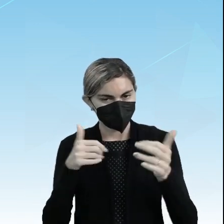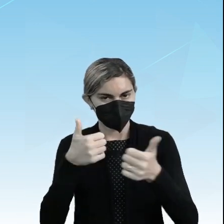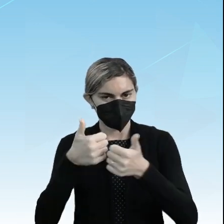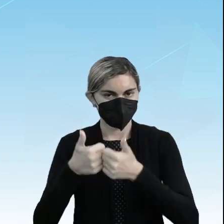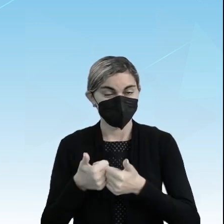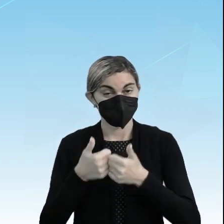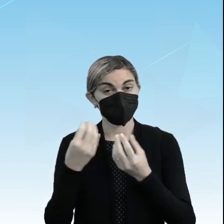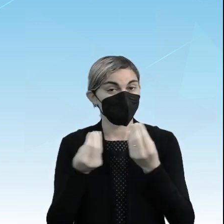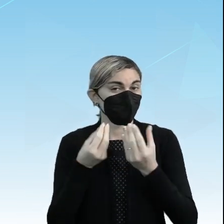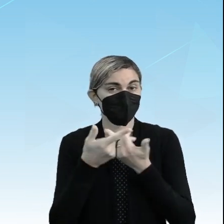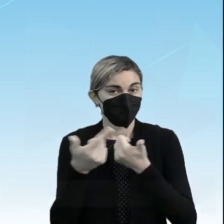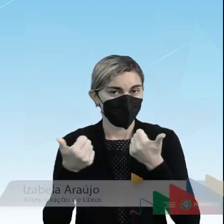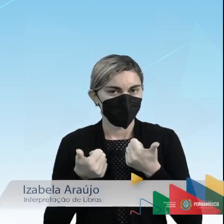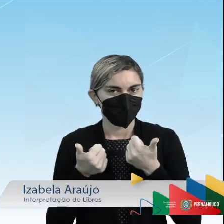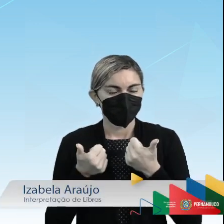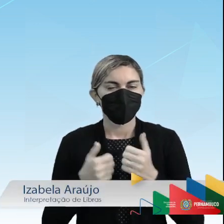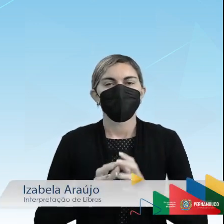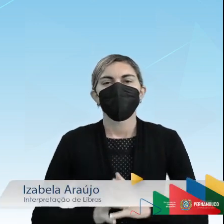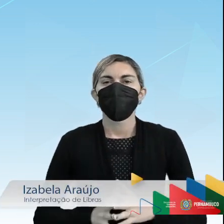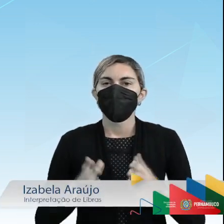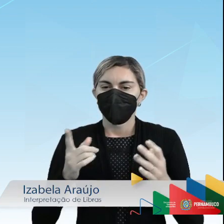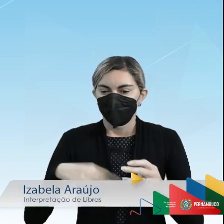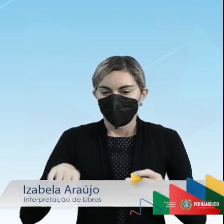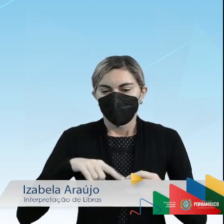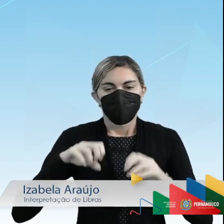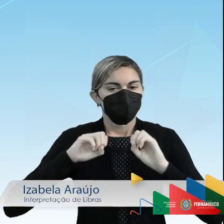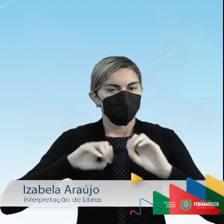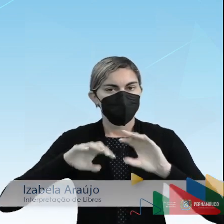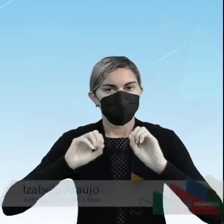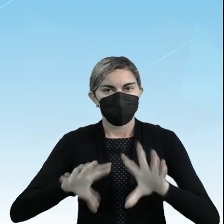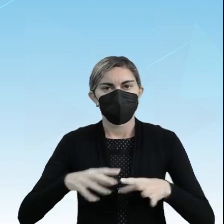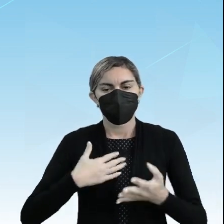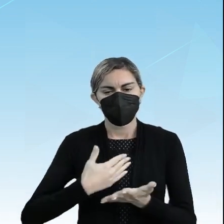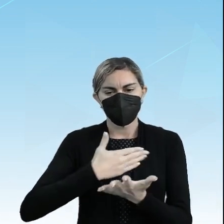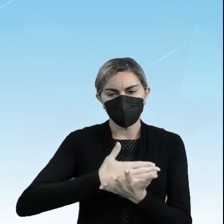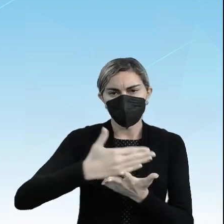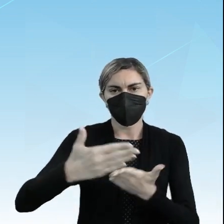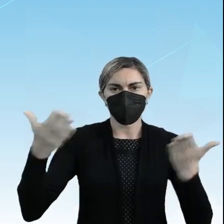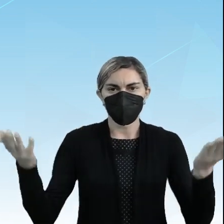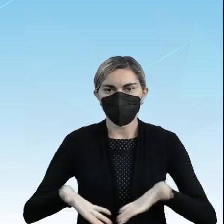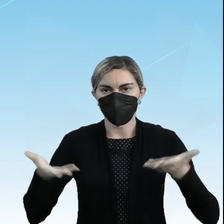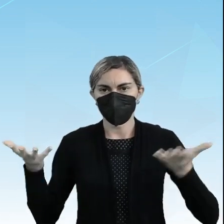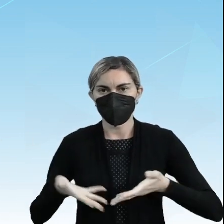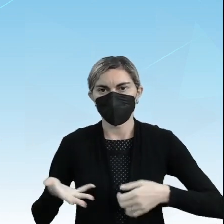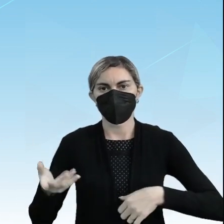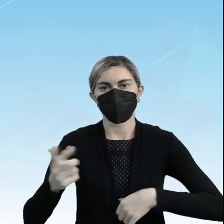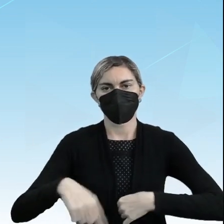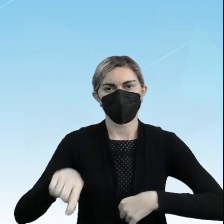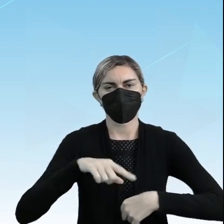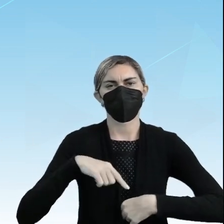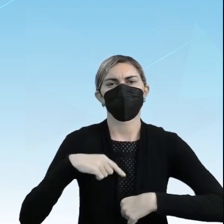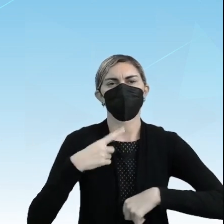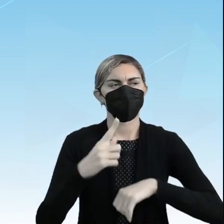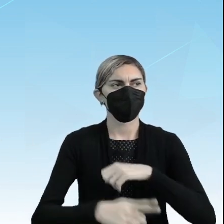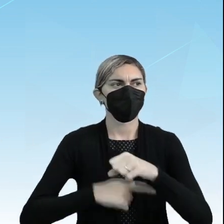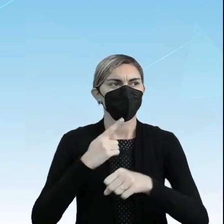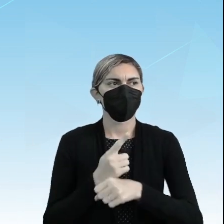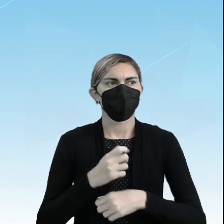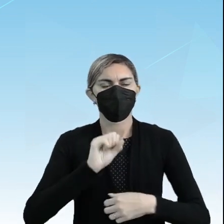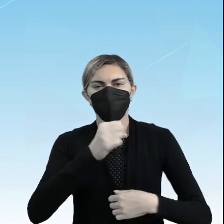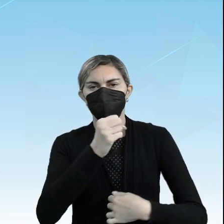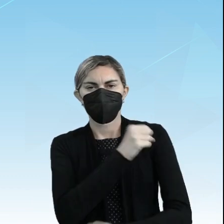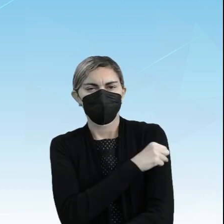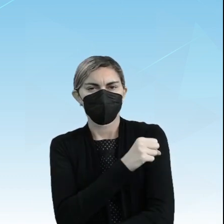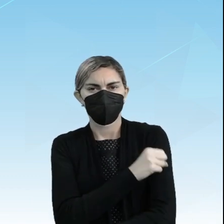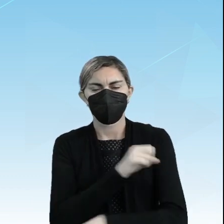meus amores, como é que vocês estão? Estão bem? Nossa aula vamos estar começando agora. Aula de Geografia do 8º ano do